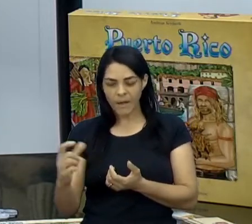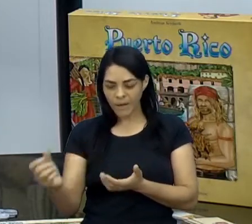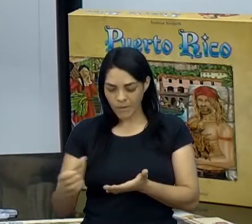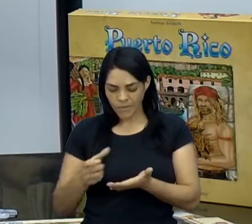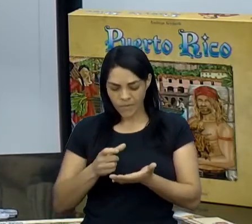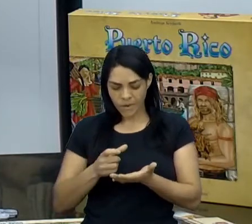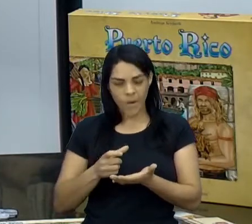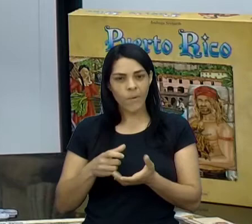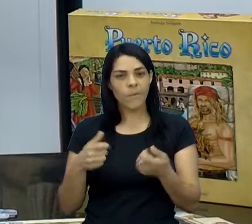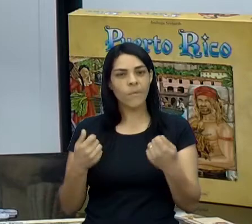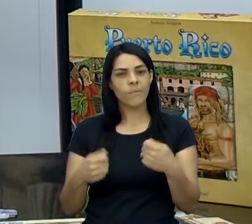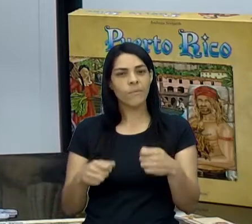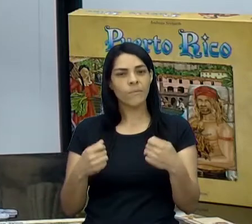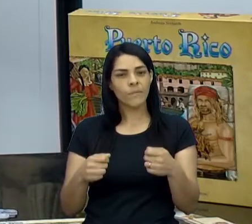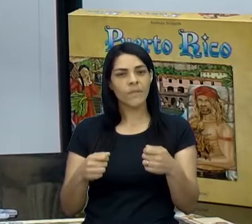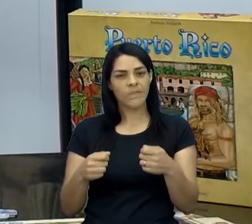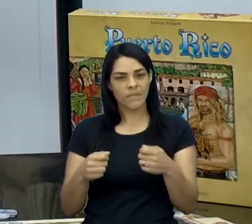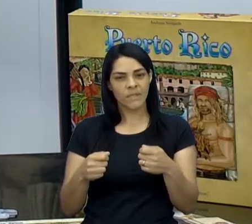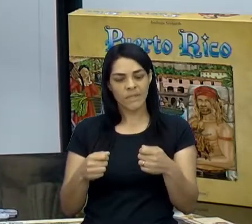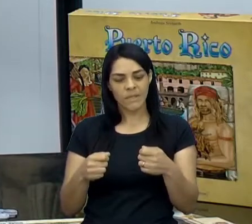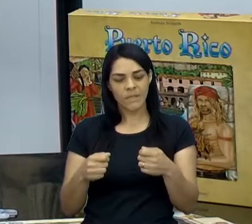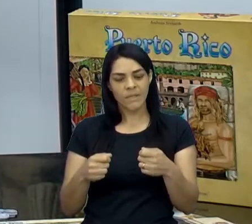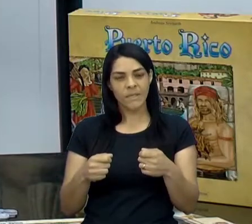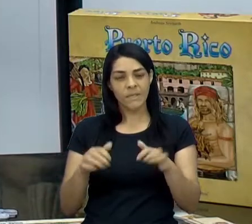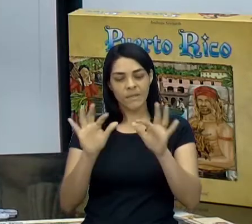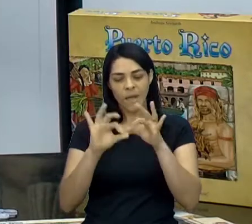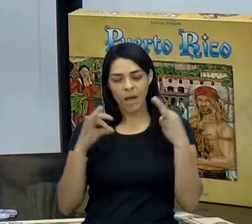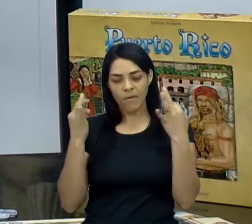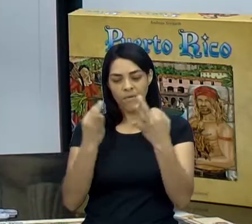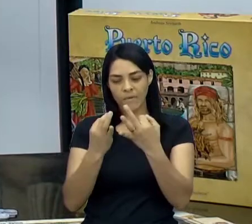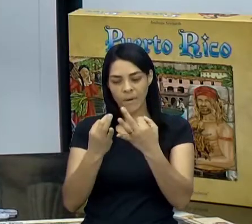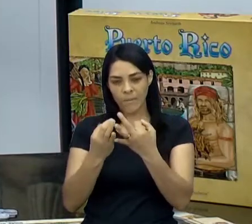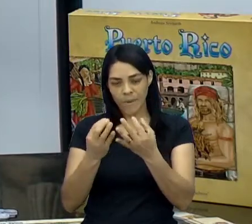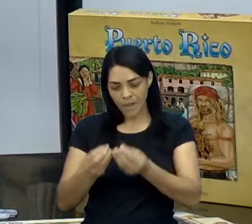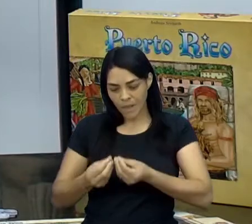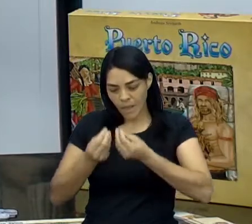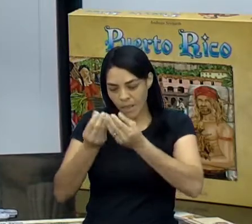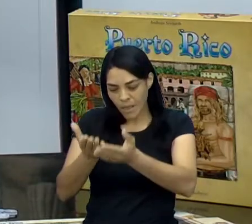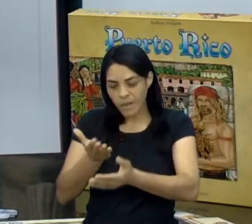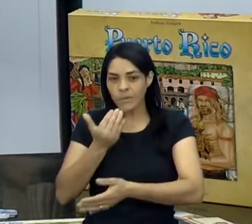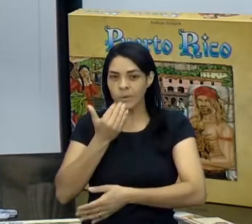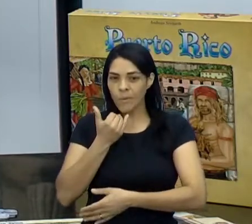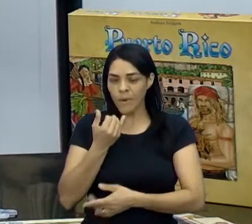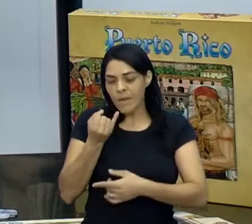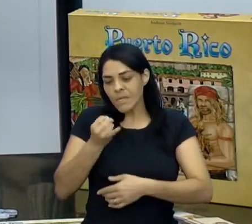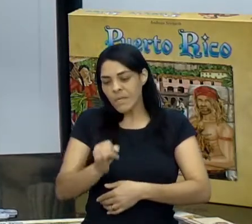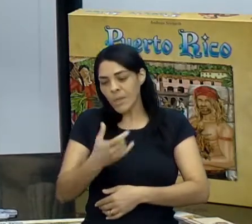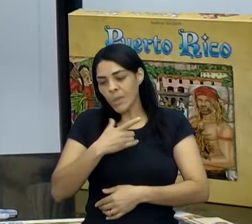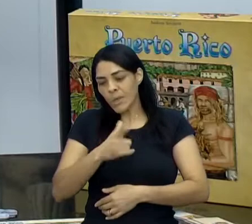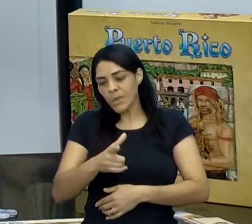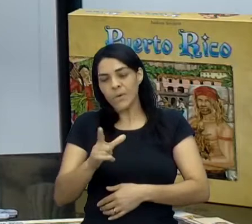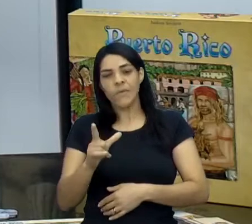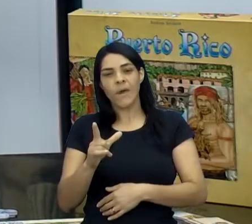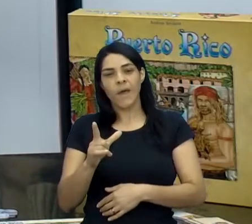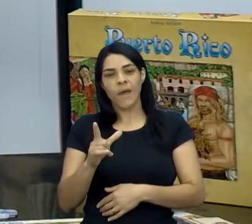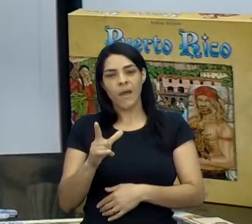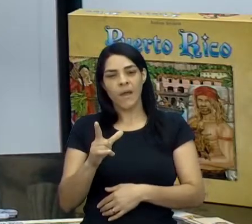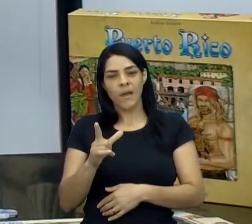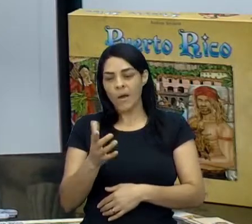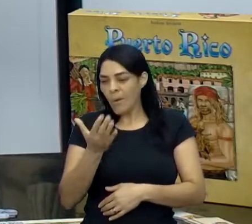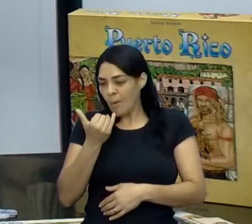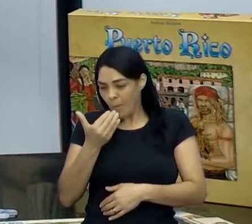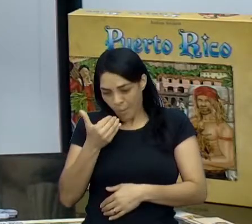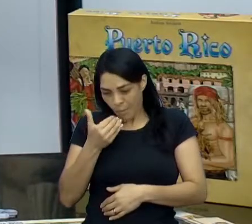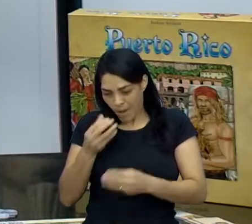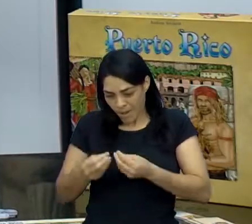você vai precisar alimentar a sua família. E se você não tiver família, se você não tiver família não, se você não tiver comida